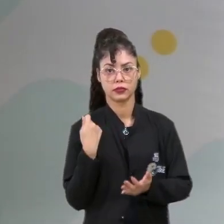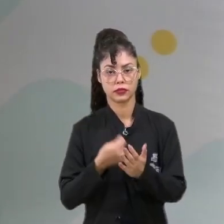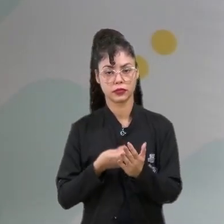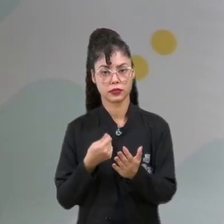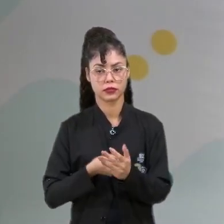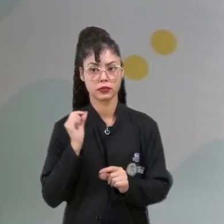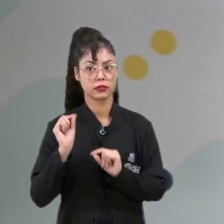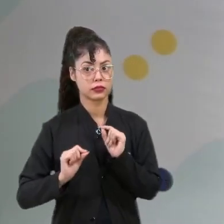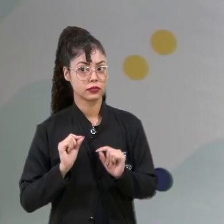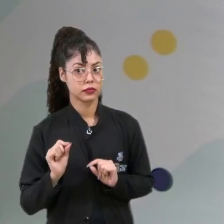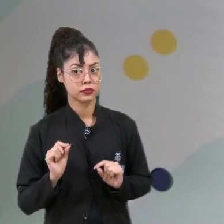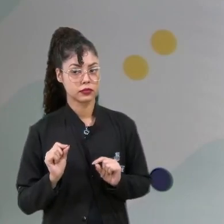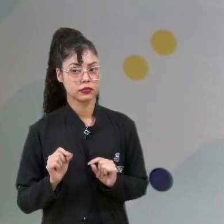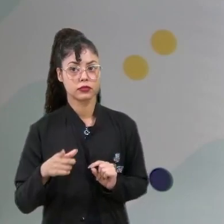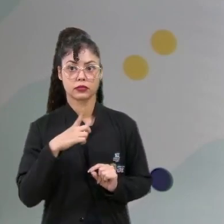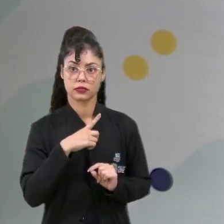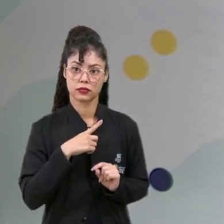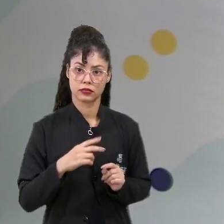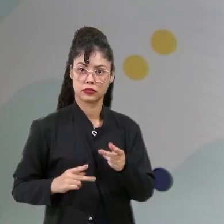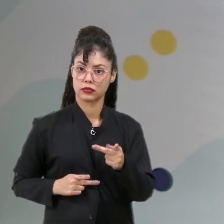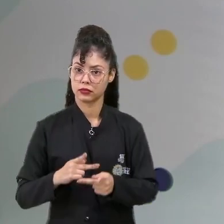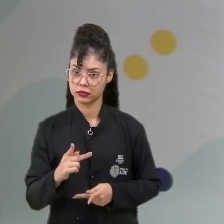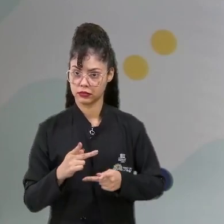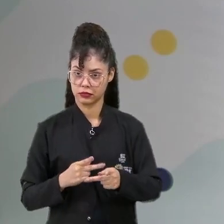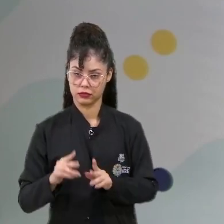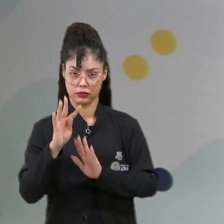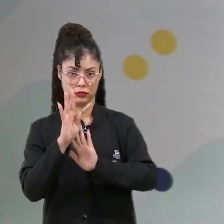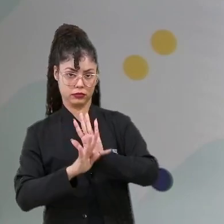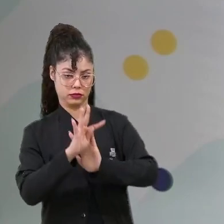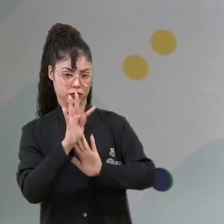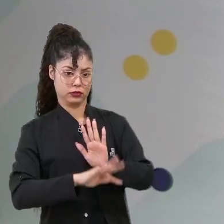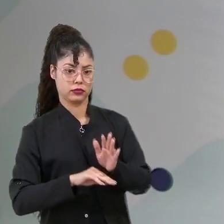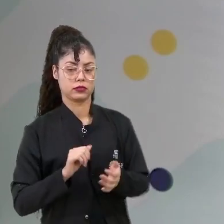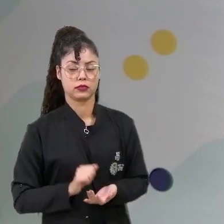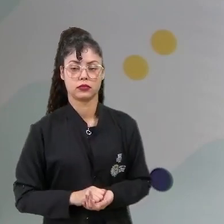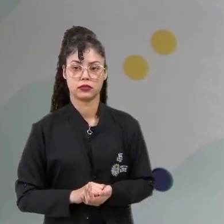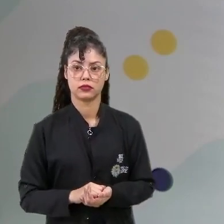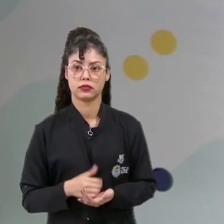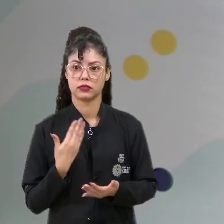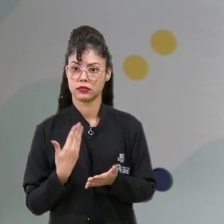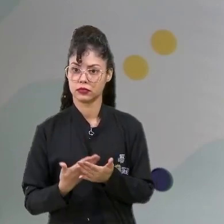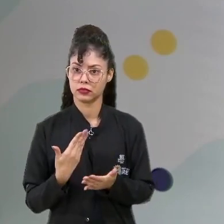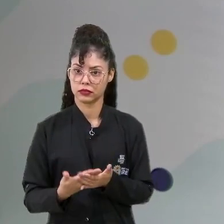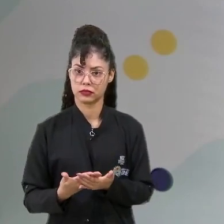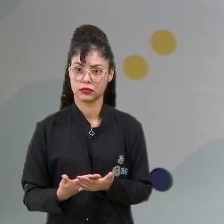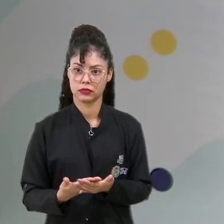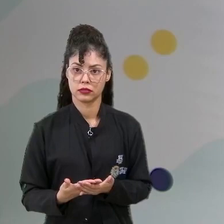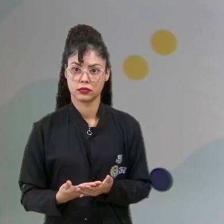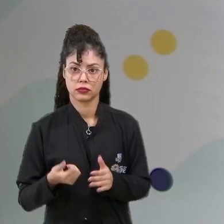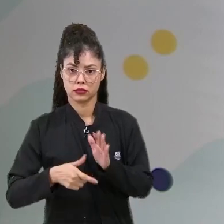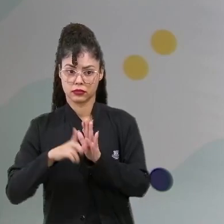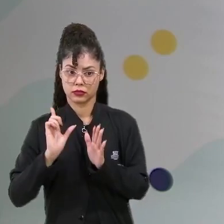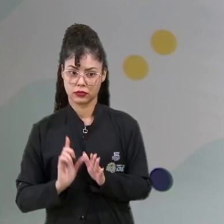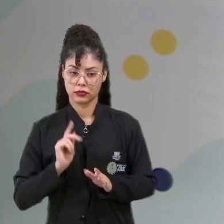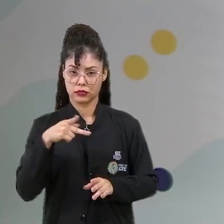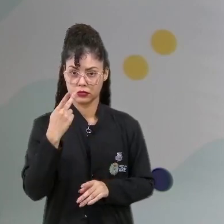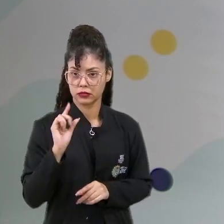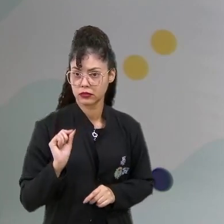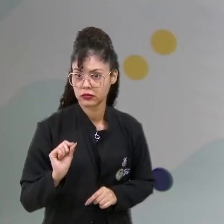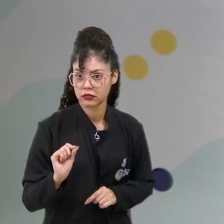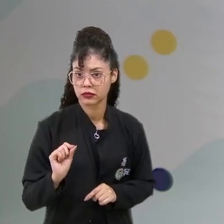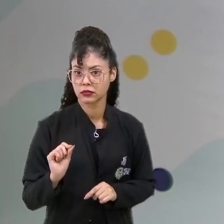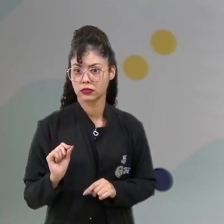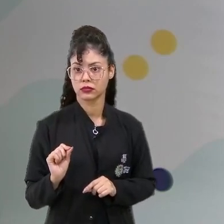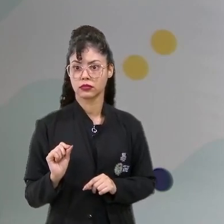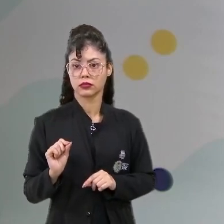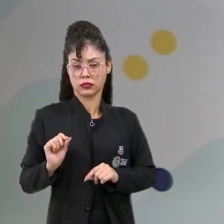que você tenha o seu projeto de texto, né? Nas aulas posteriores, nós vamos falar sobre, por